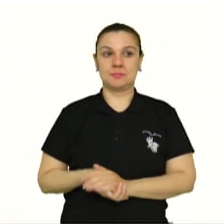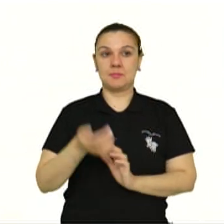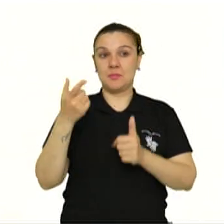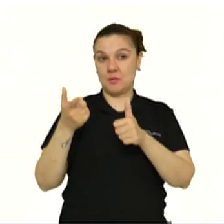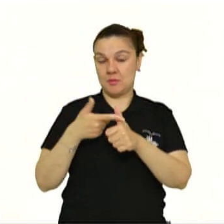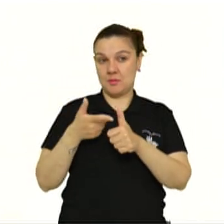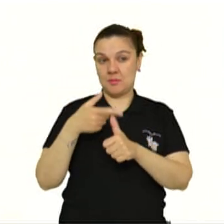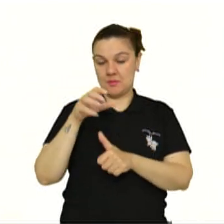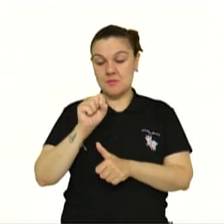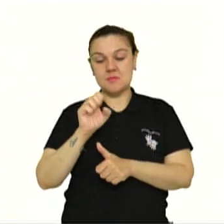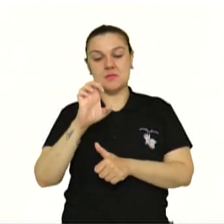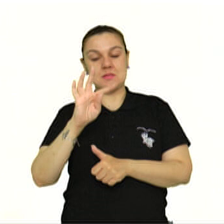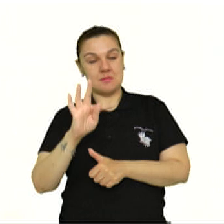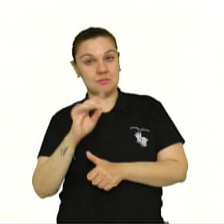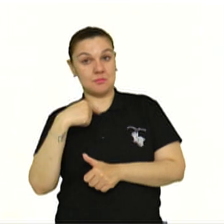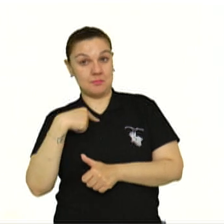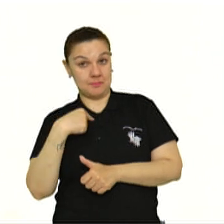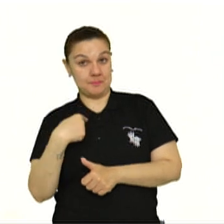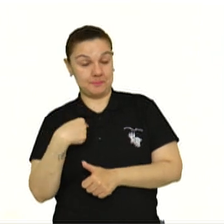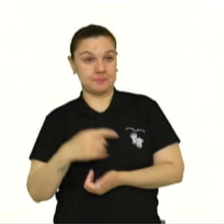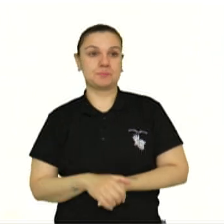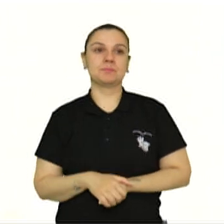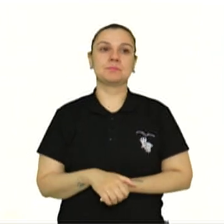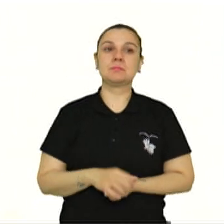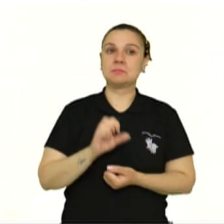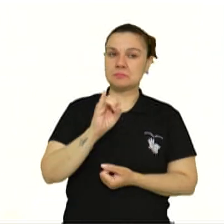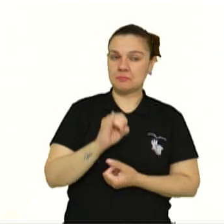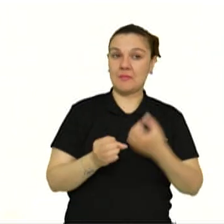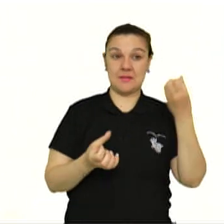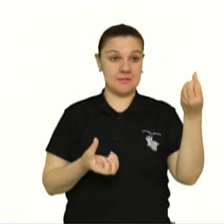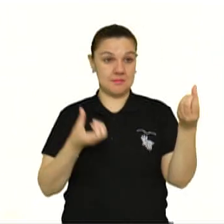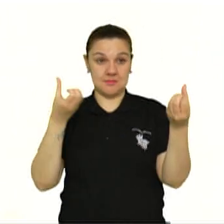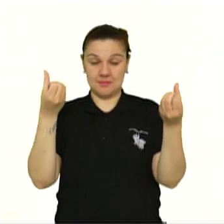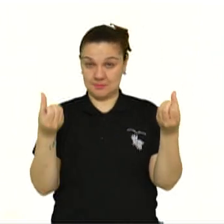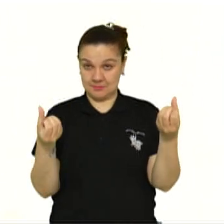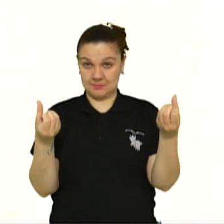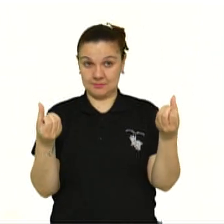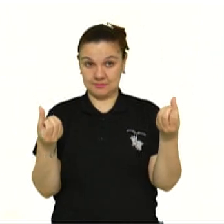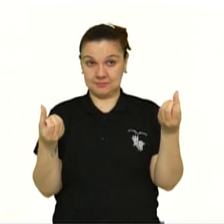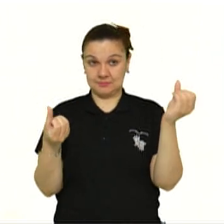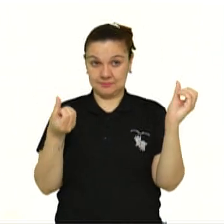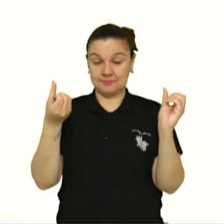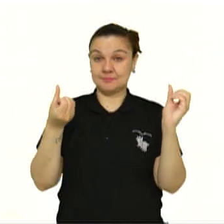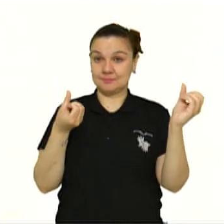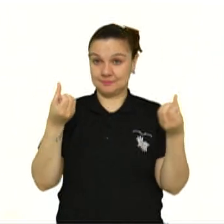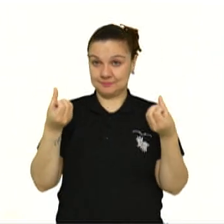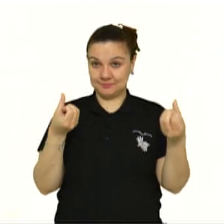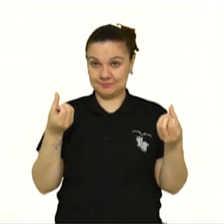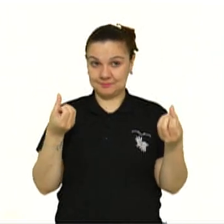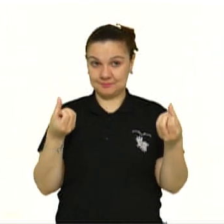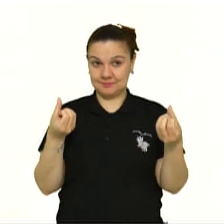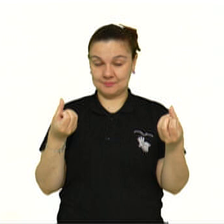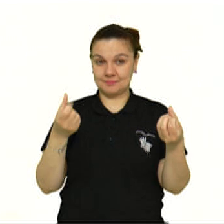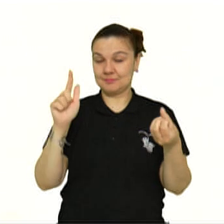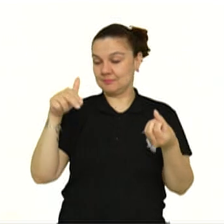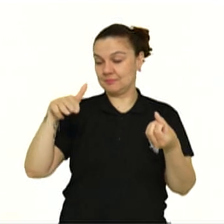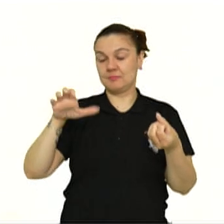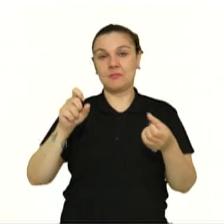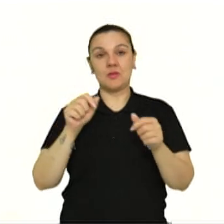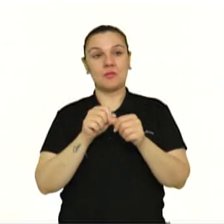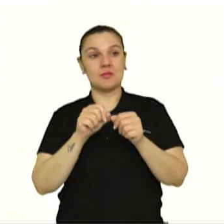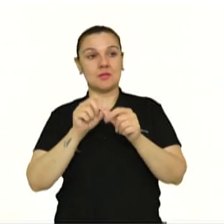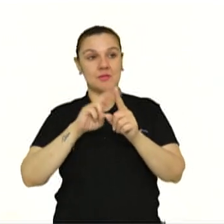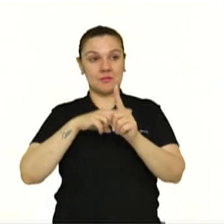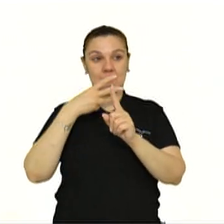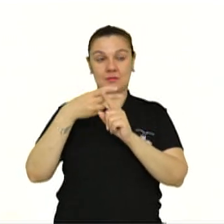primeiro set é meu, tá? Caso fique 6-6, 6 games para cada, vai ter um tie break que vai a